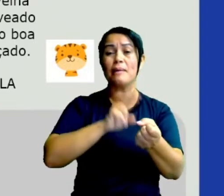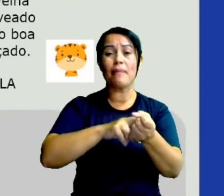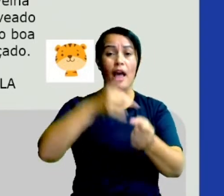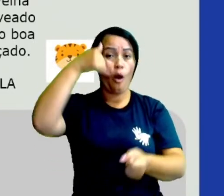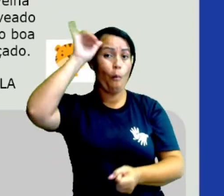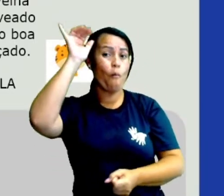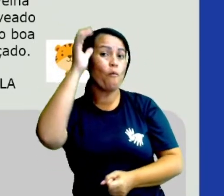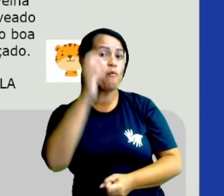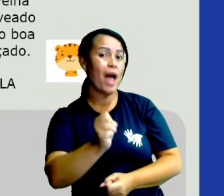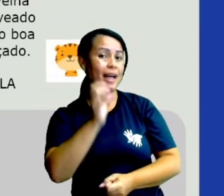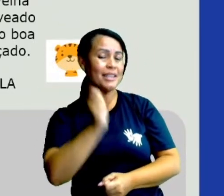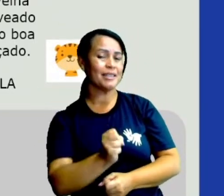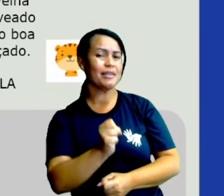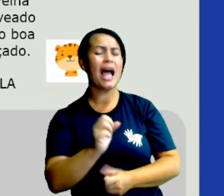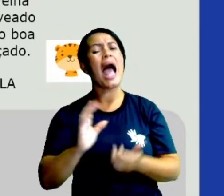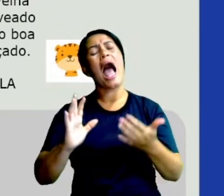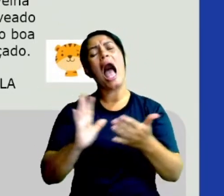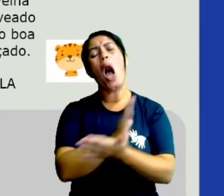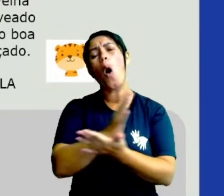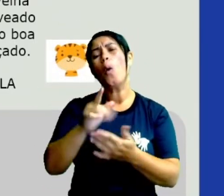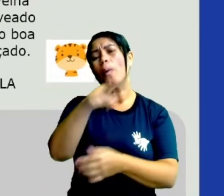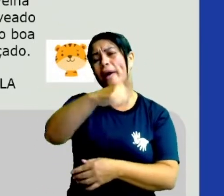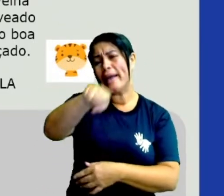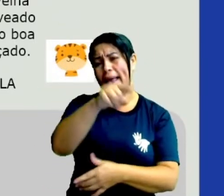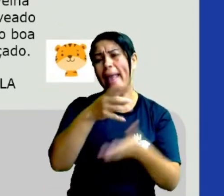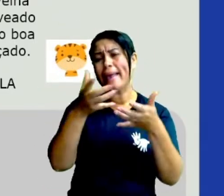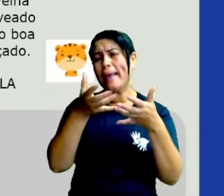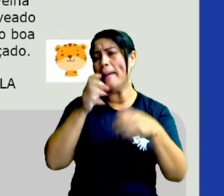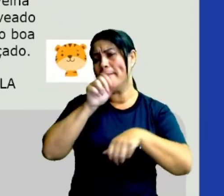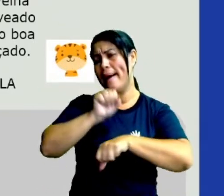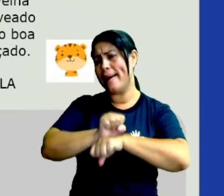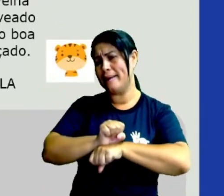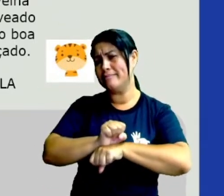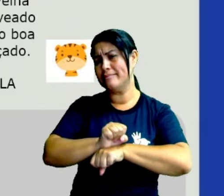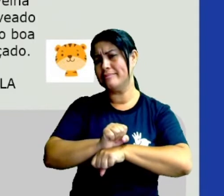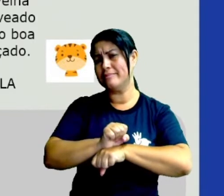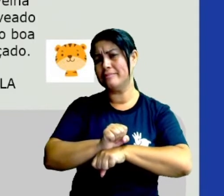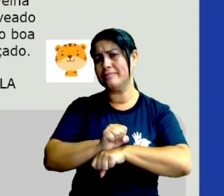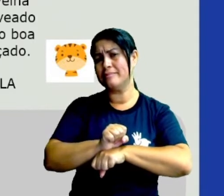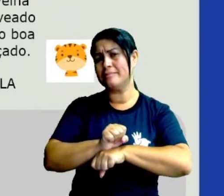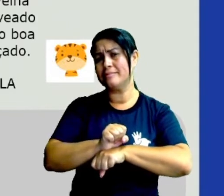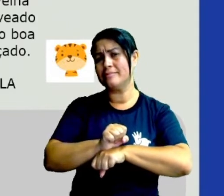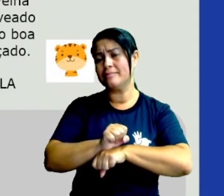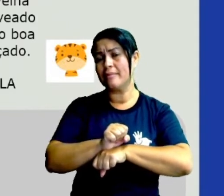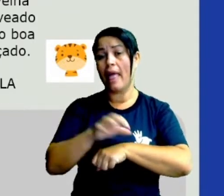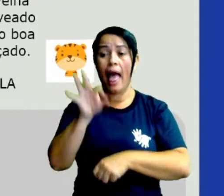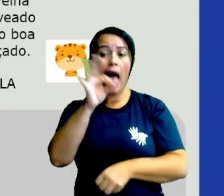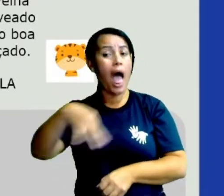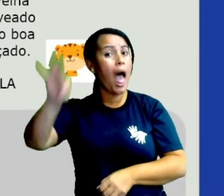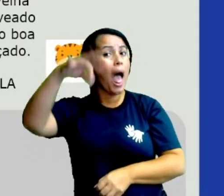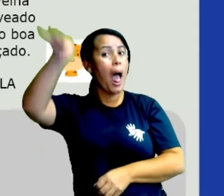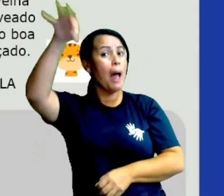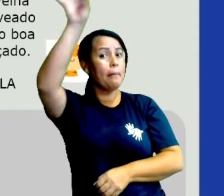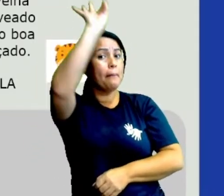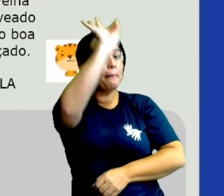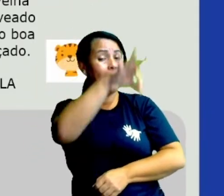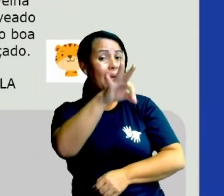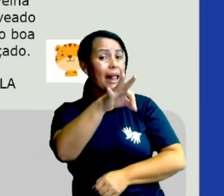vaca gay assim de parar a abelha